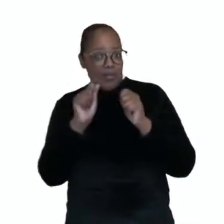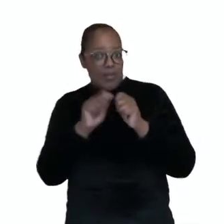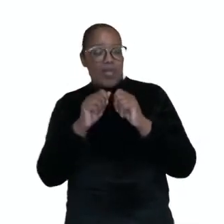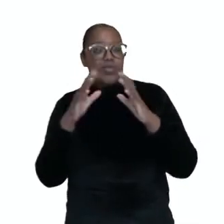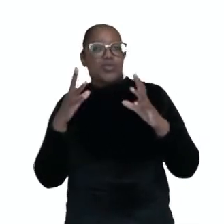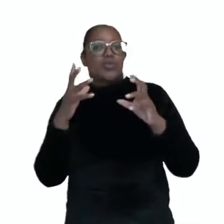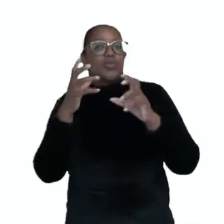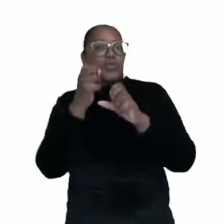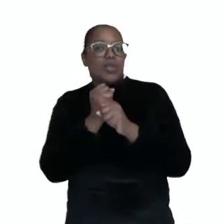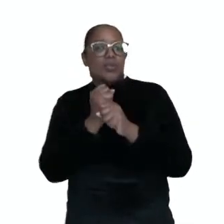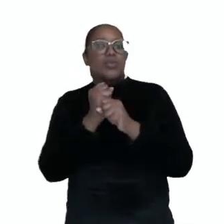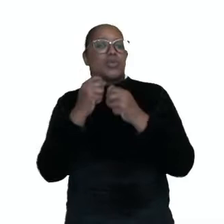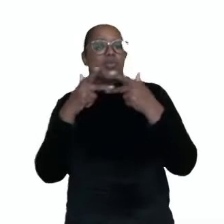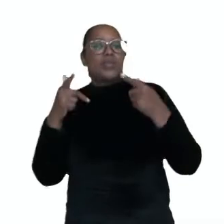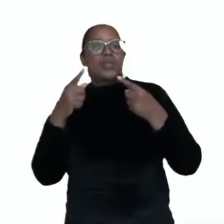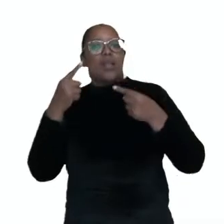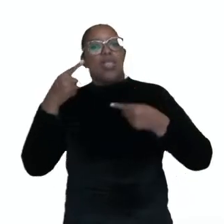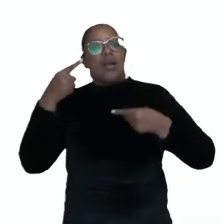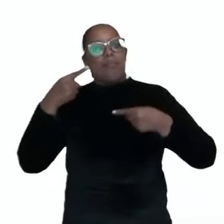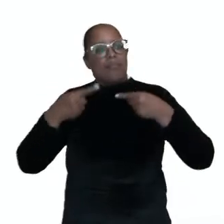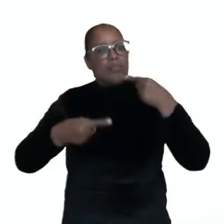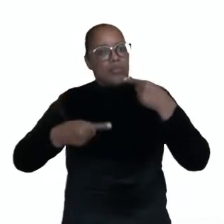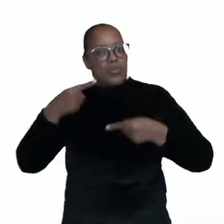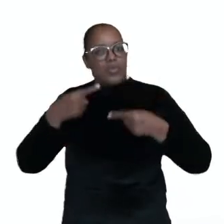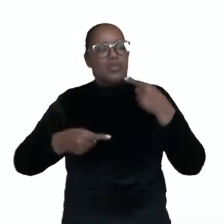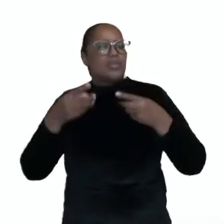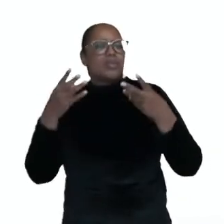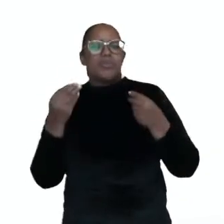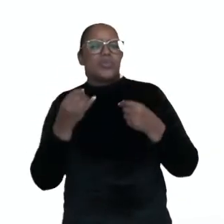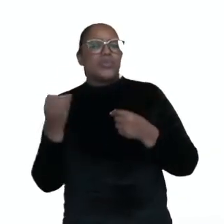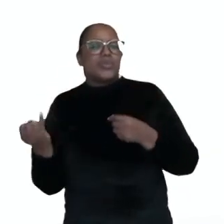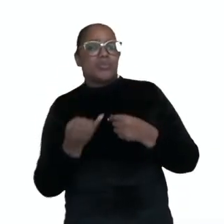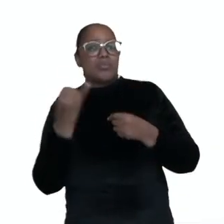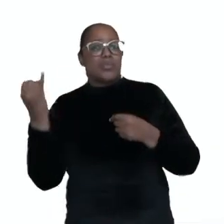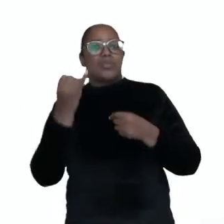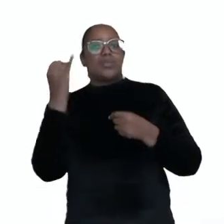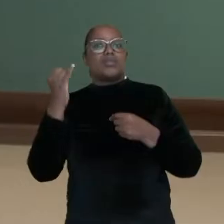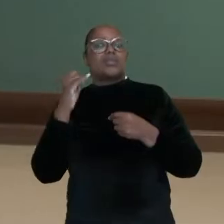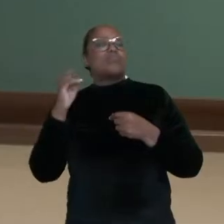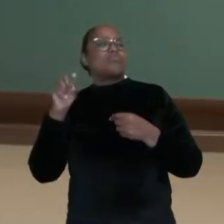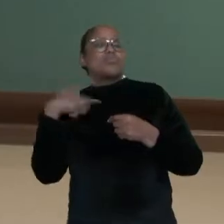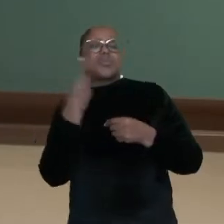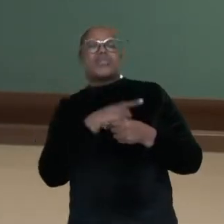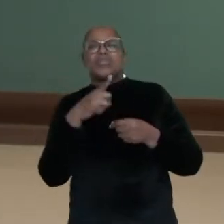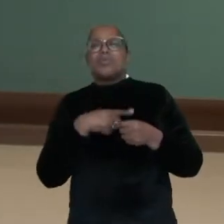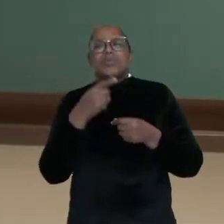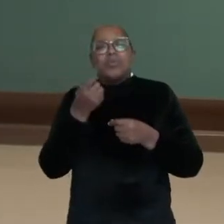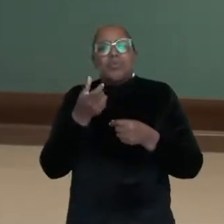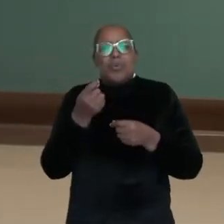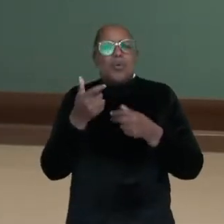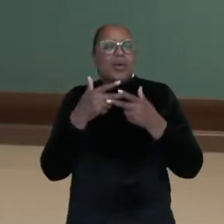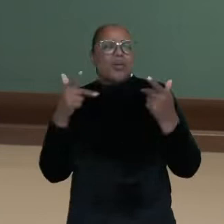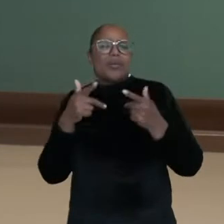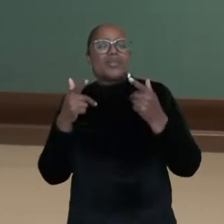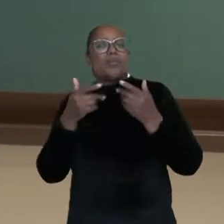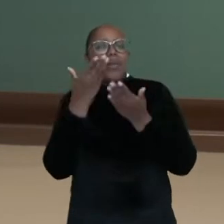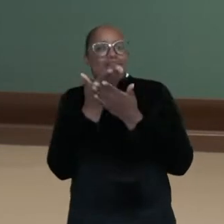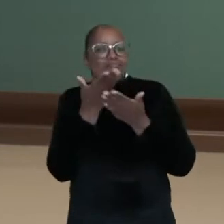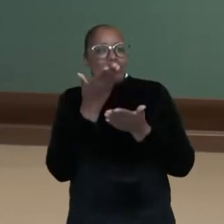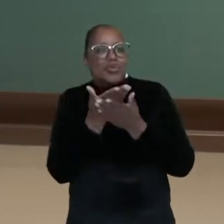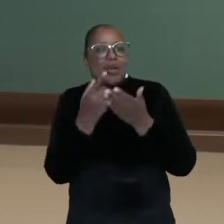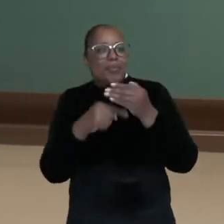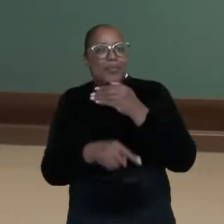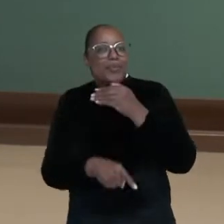esse fenômeno político? É muito interessante a gente estudar a Hannah Arendt. A gente tem poucas oportunidades, né, de estudar uma filósofa.